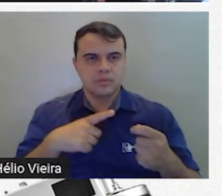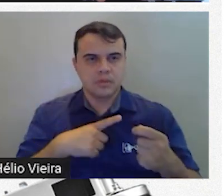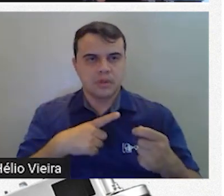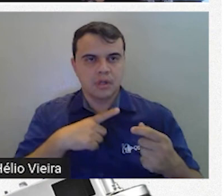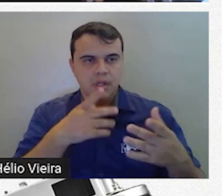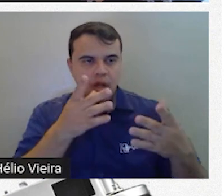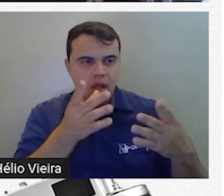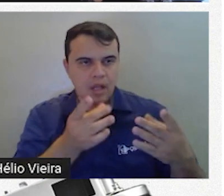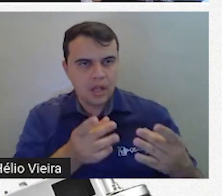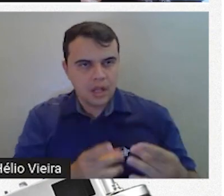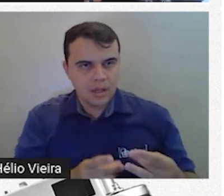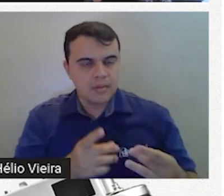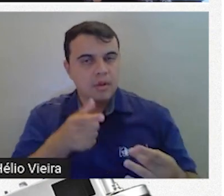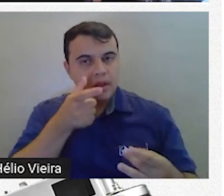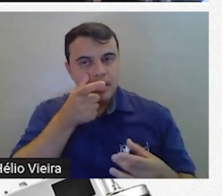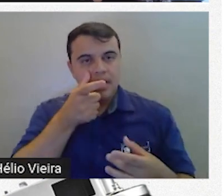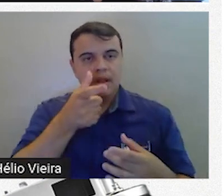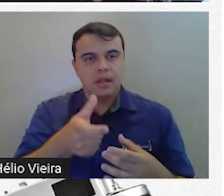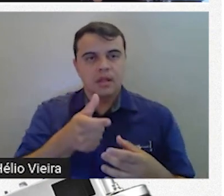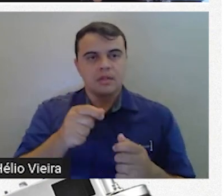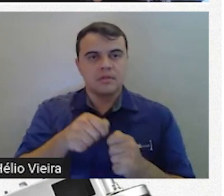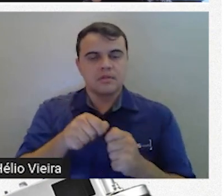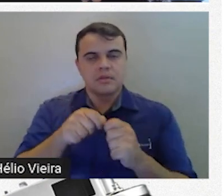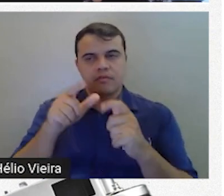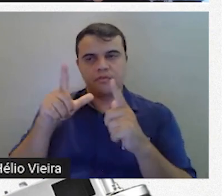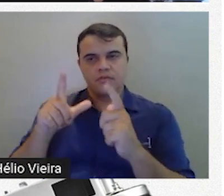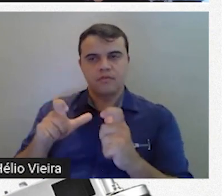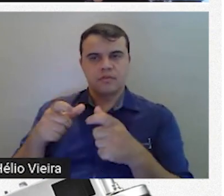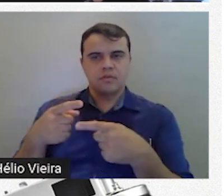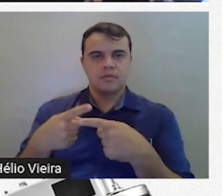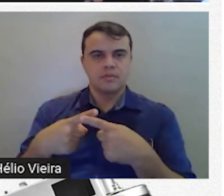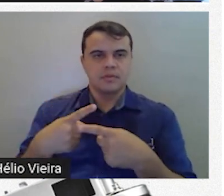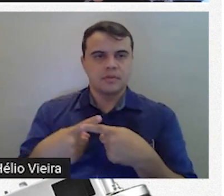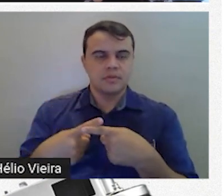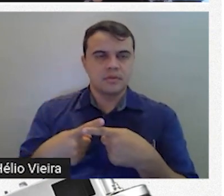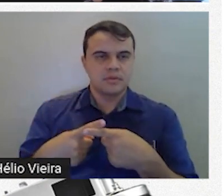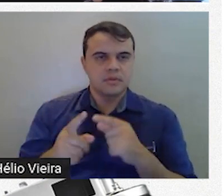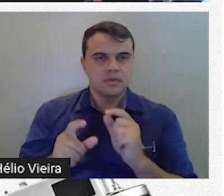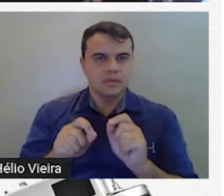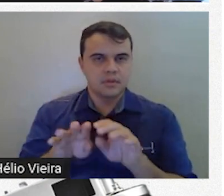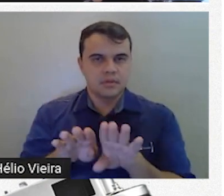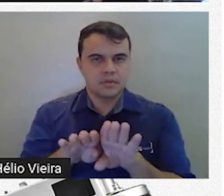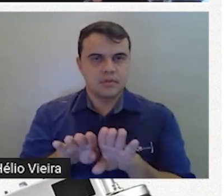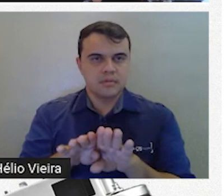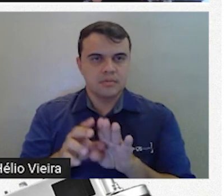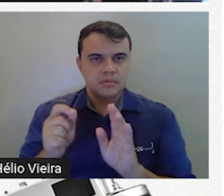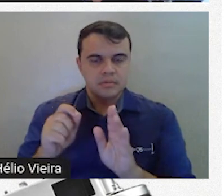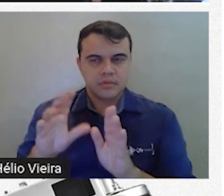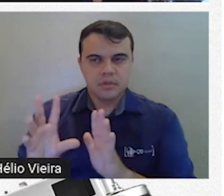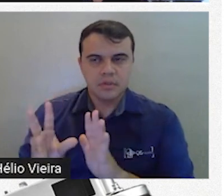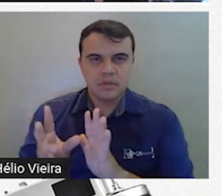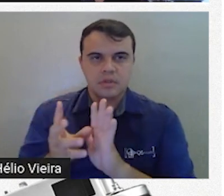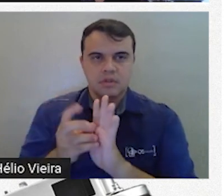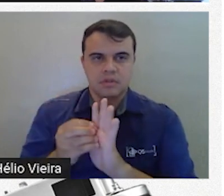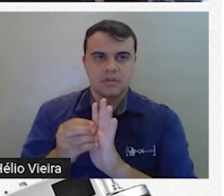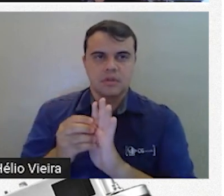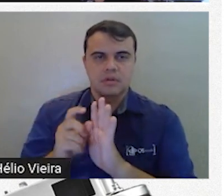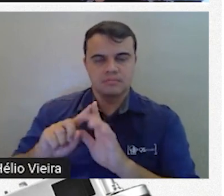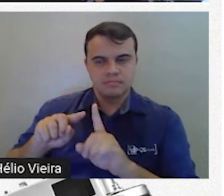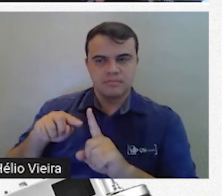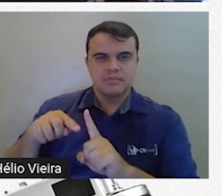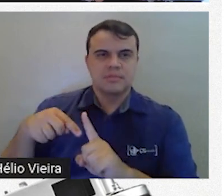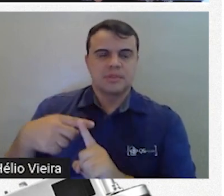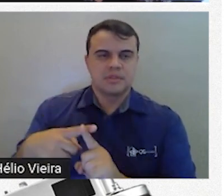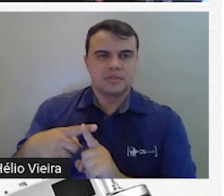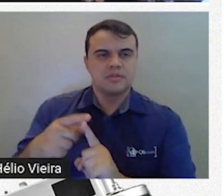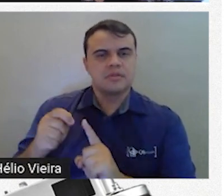elementos interessantes que podem ser fotografados e também agregando mais para